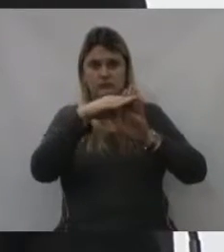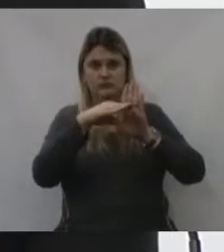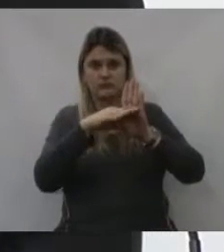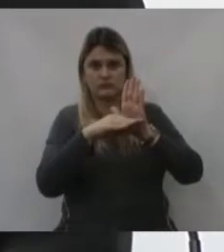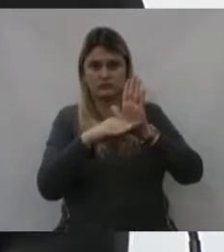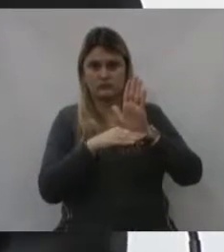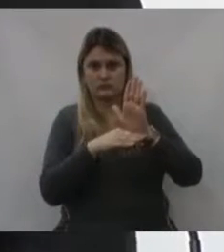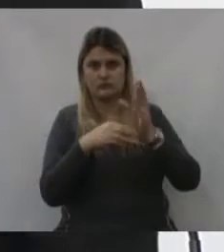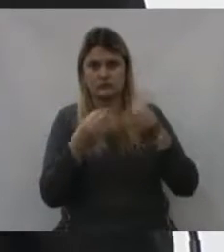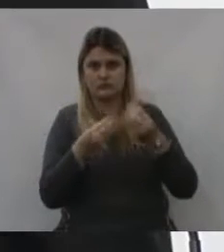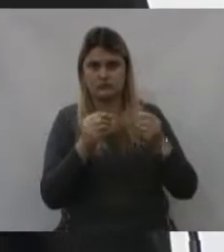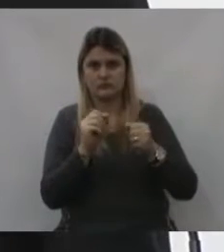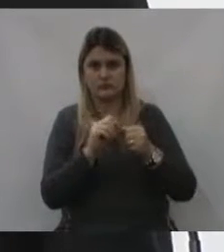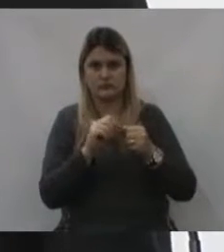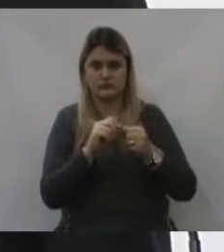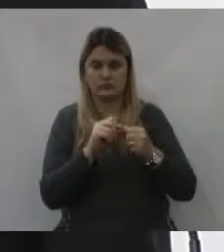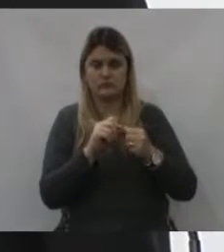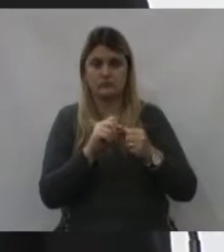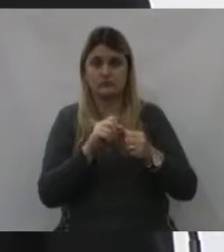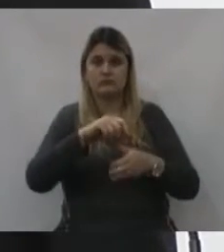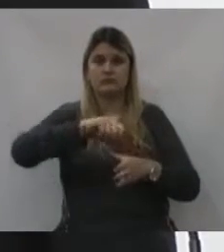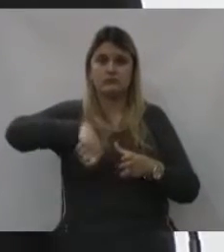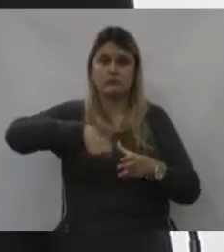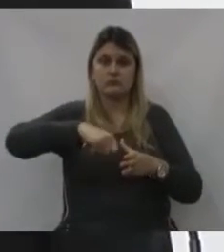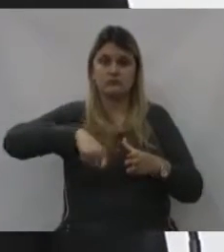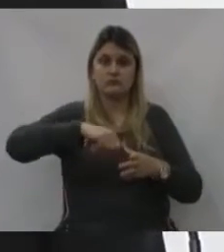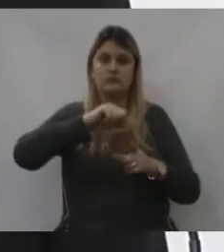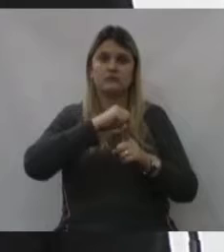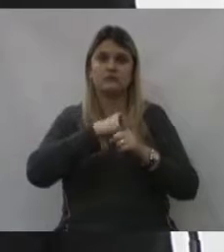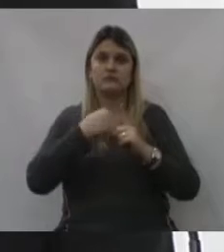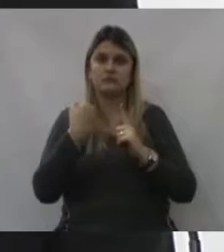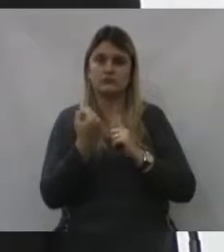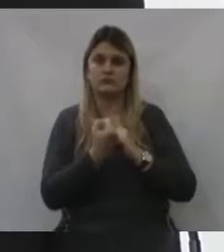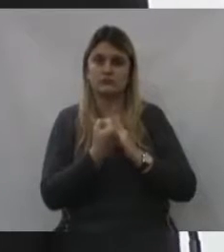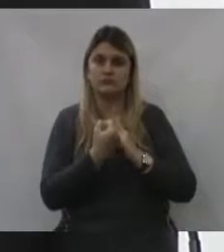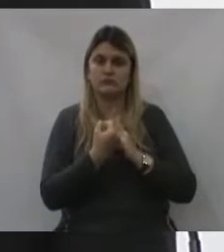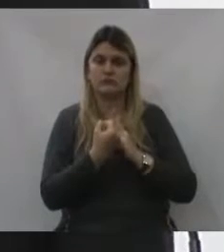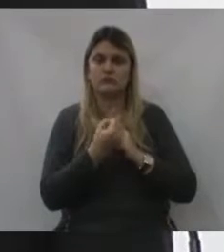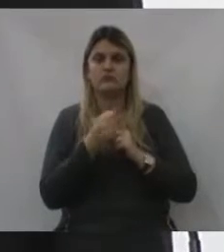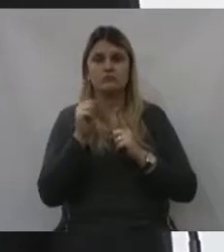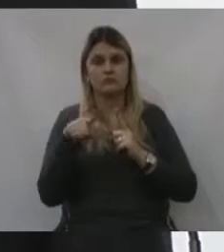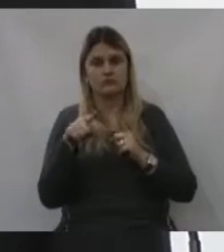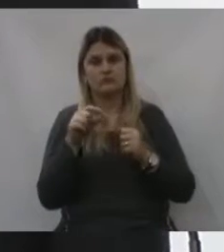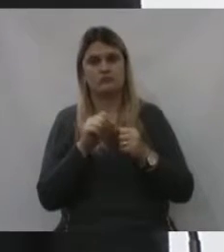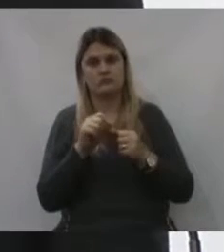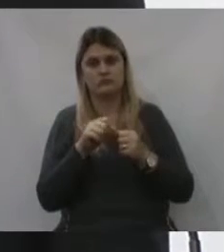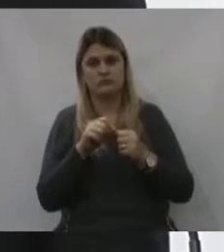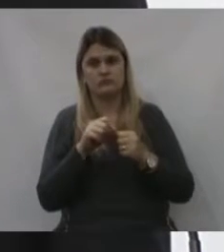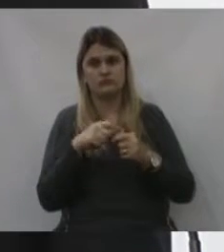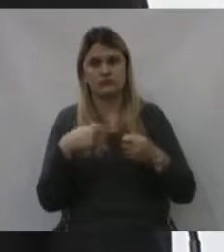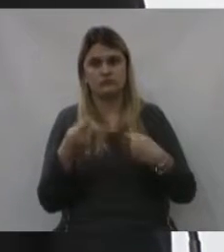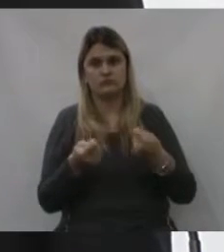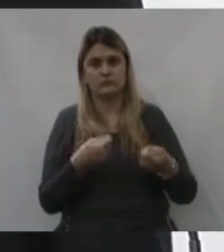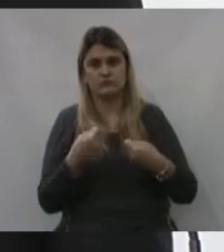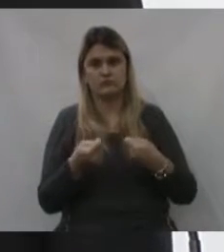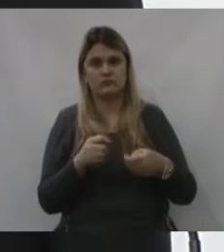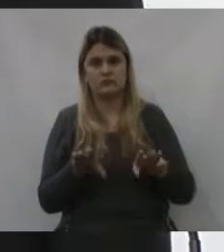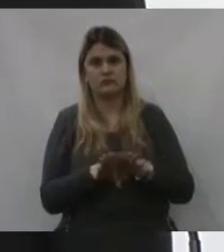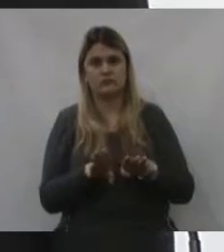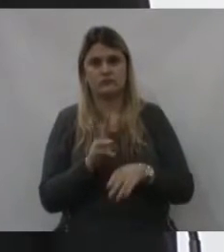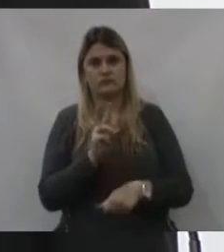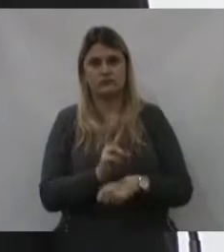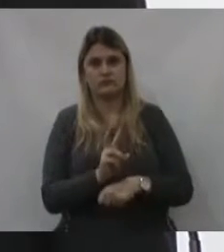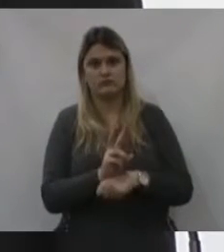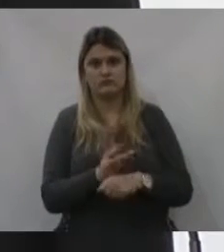cardápio como deveria de ser lá na ponta. Então, a cozinha social vem para servir de ferramenta de